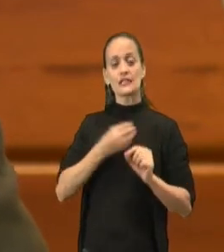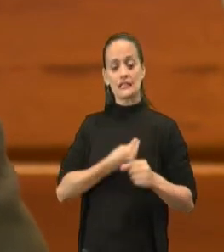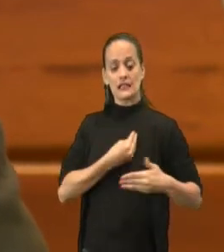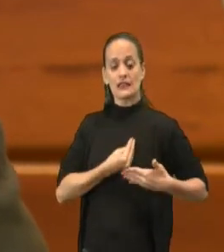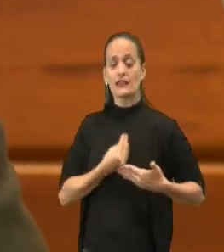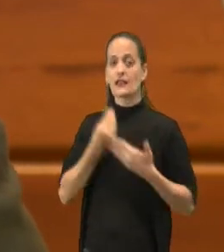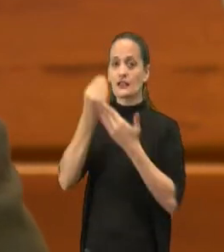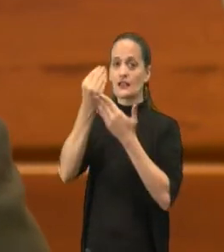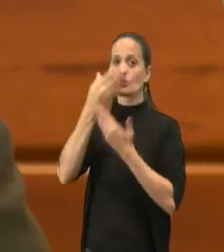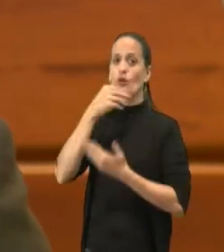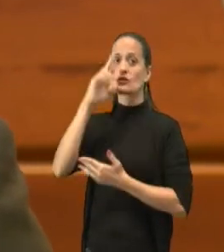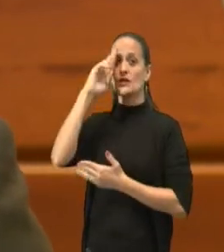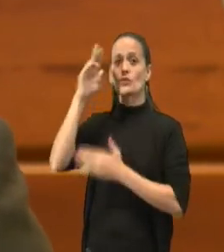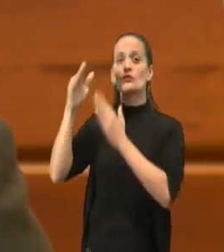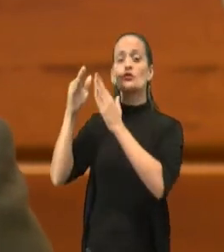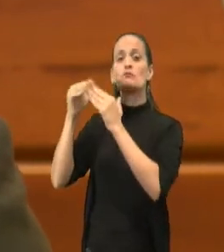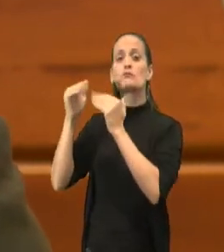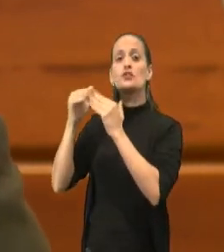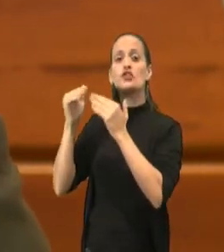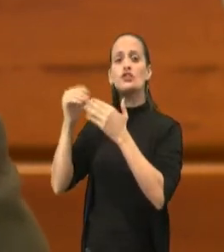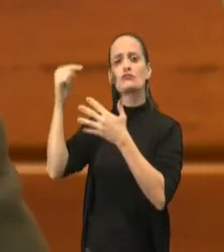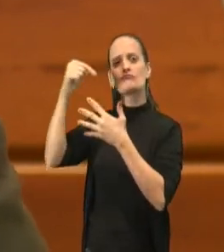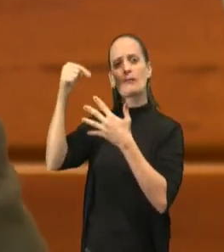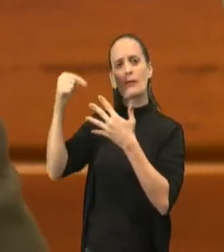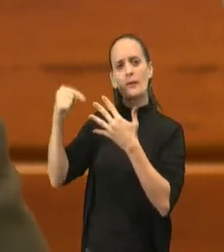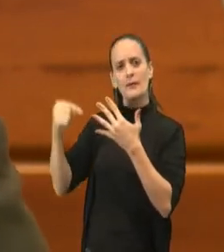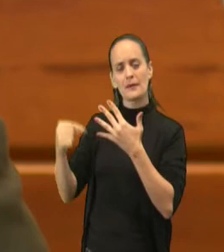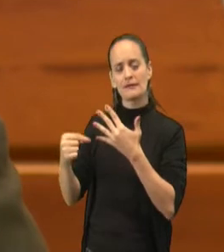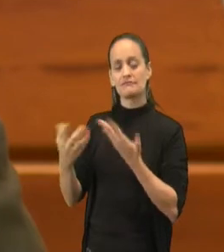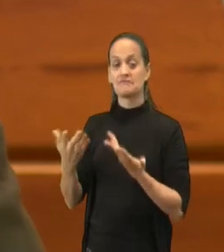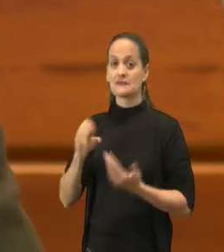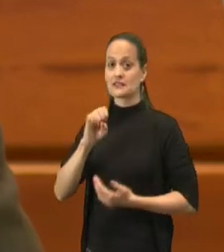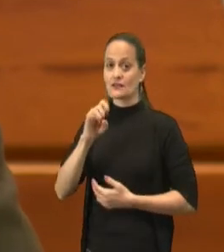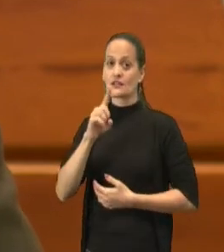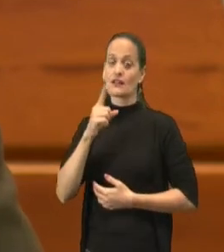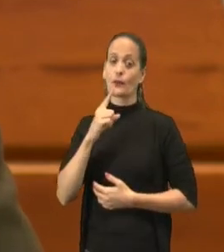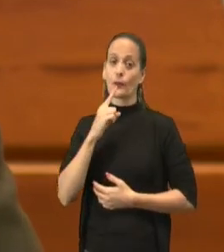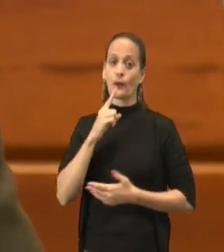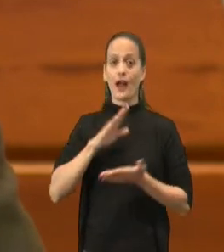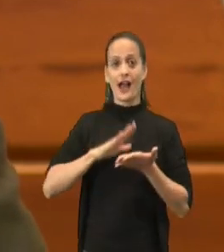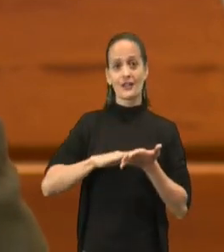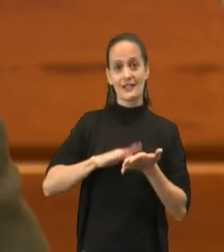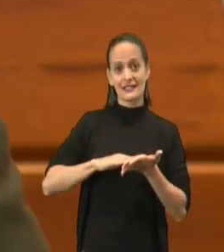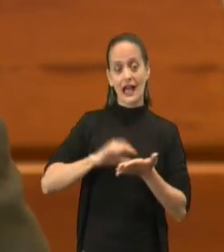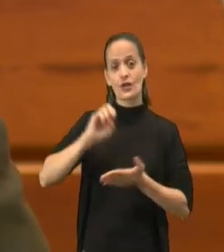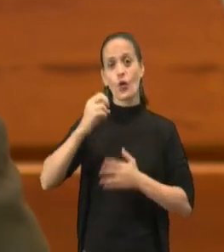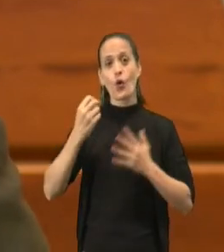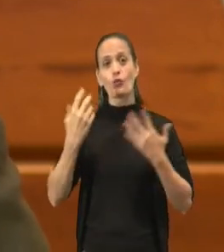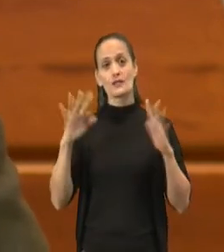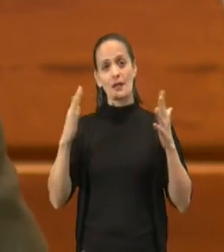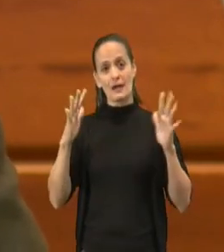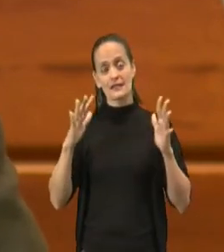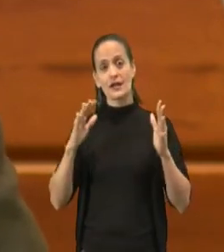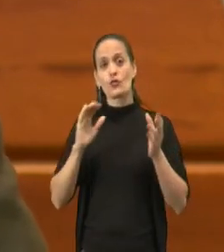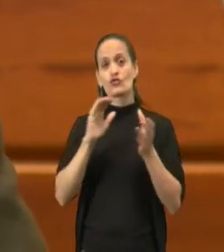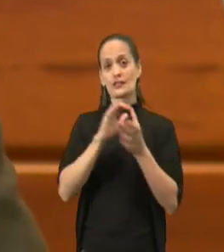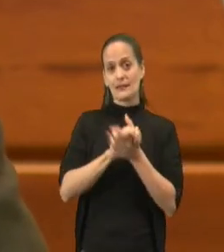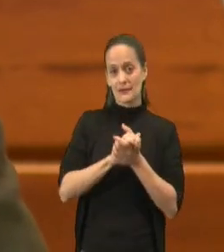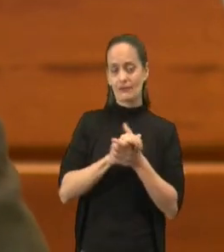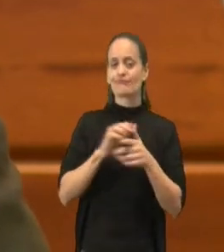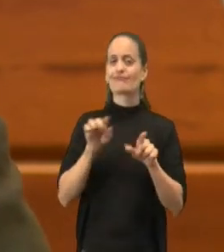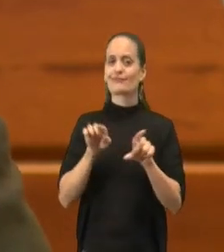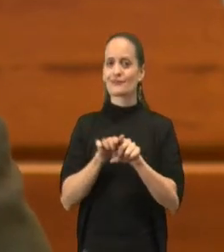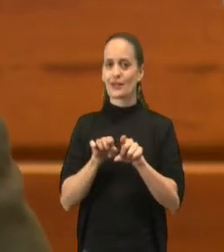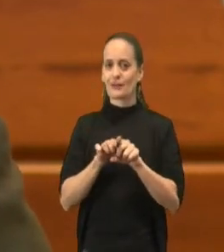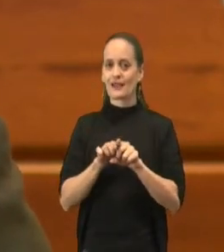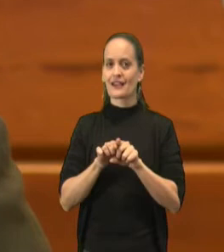pedido de oração. Você completa mais um ano de vida, mais um ano de matrimônio. Vou orar também mais uma vez para as